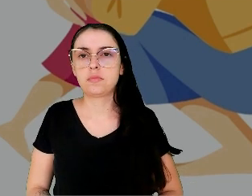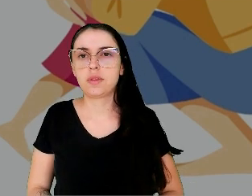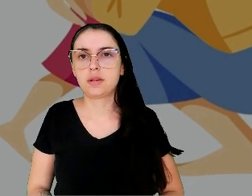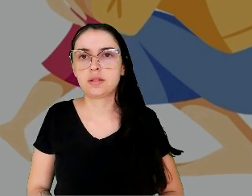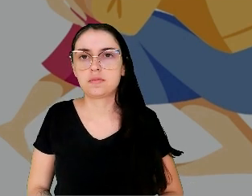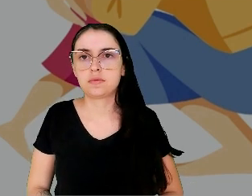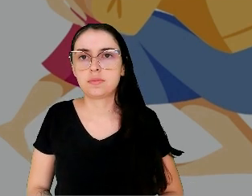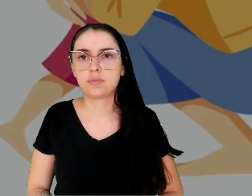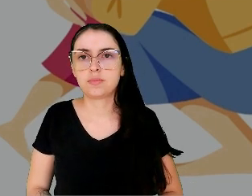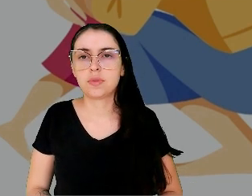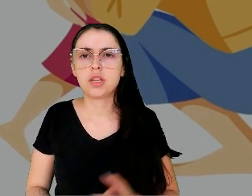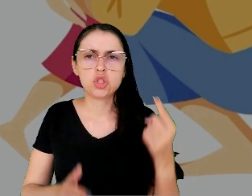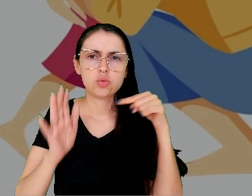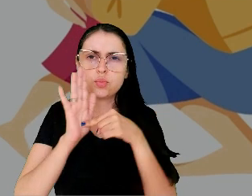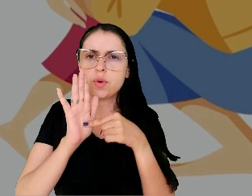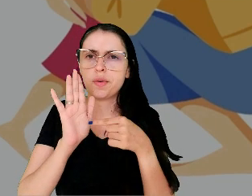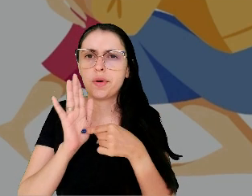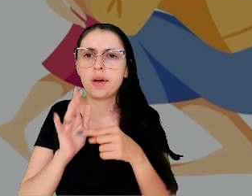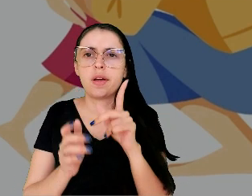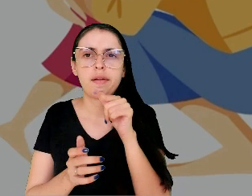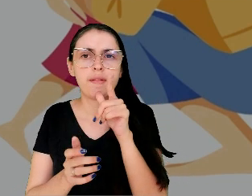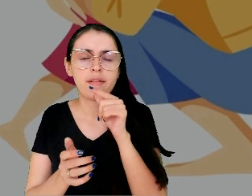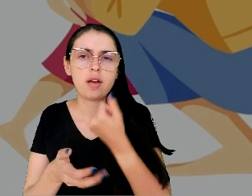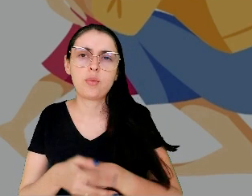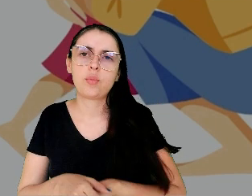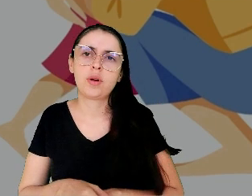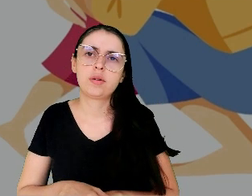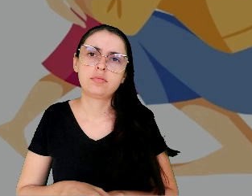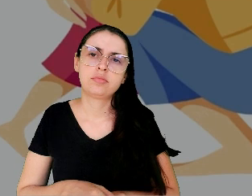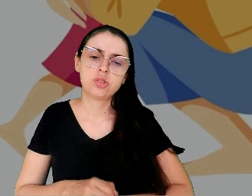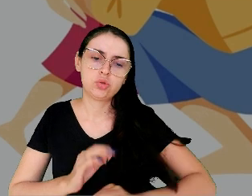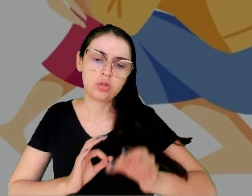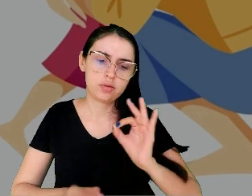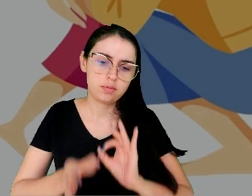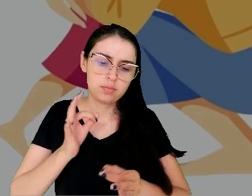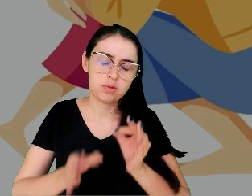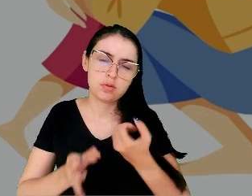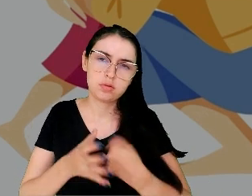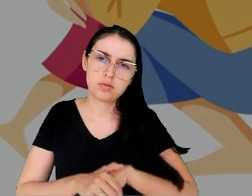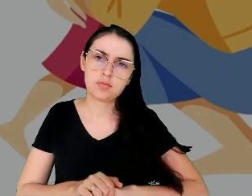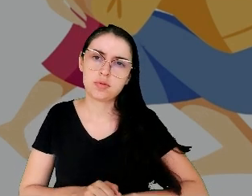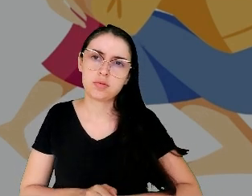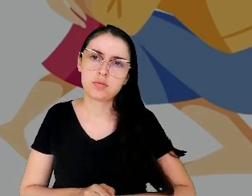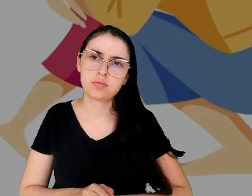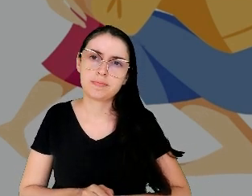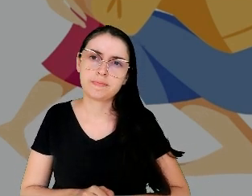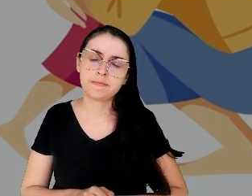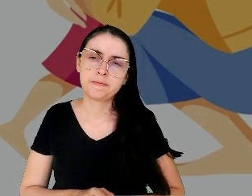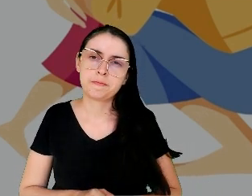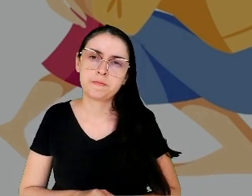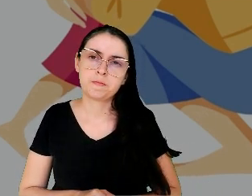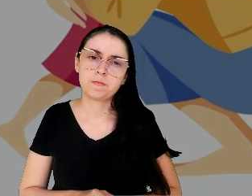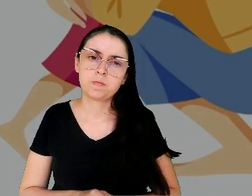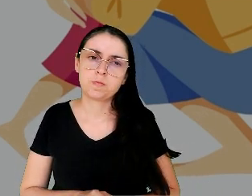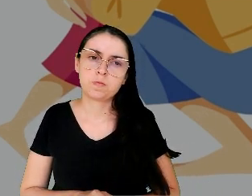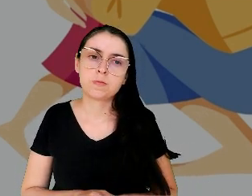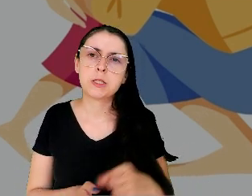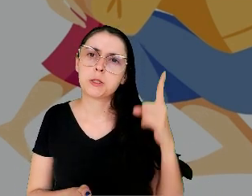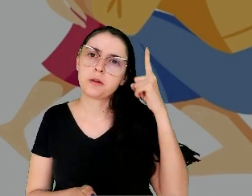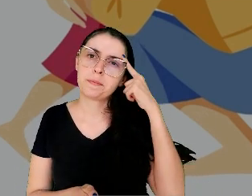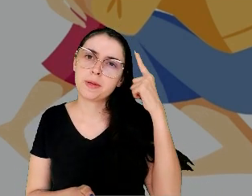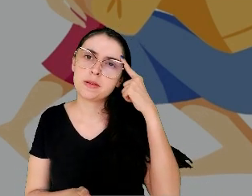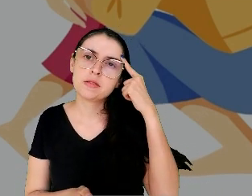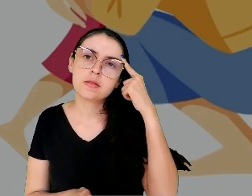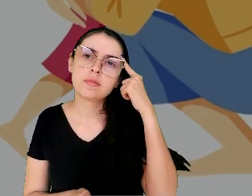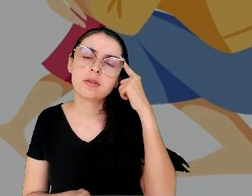esse foco na água nos remonta, na verdade, ao aspecto do gatilho que esse